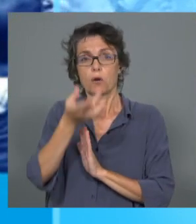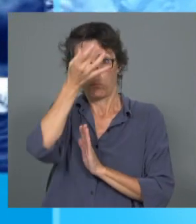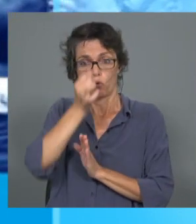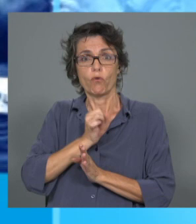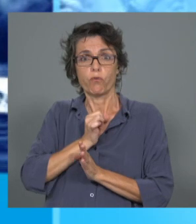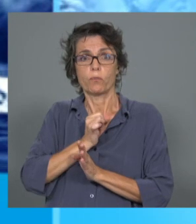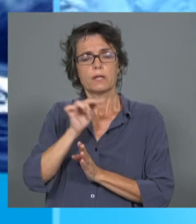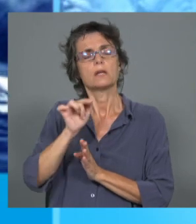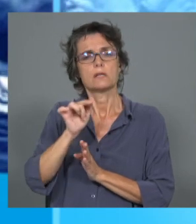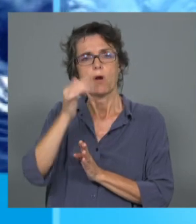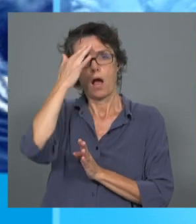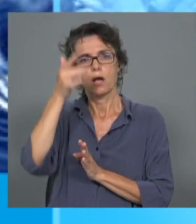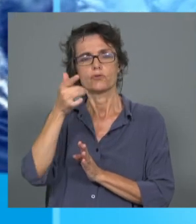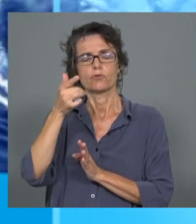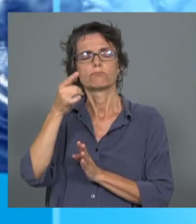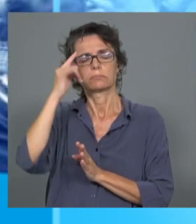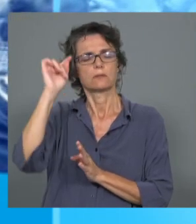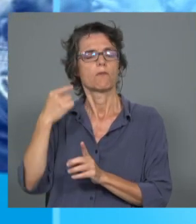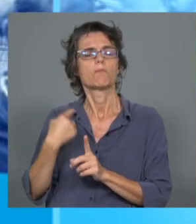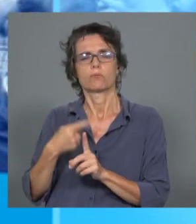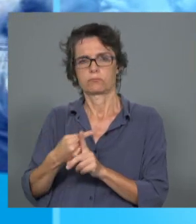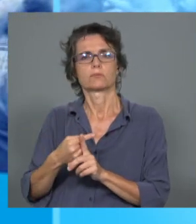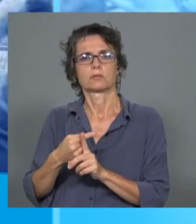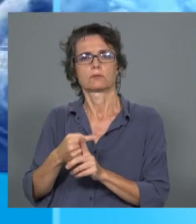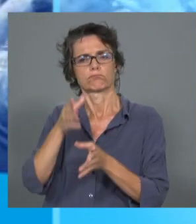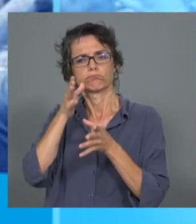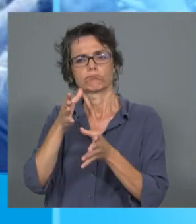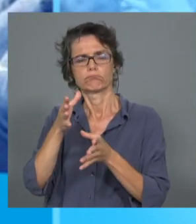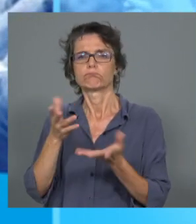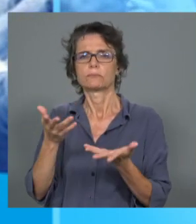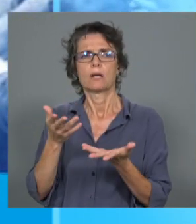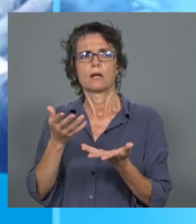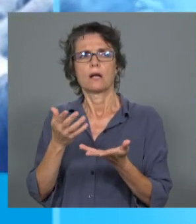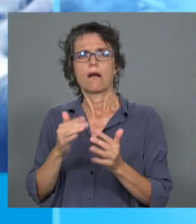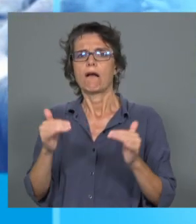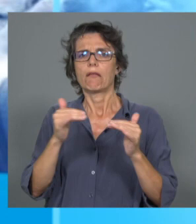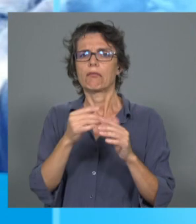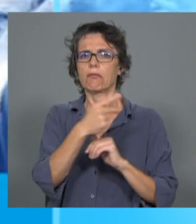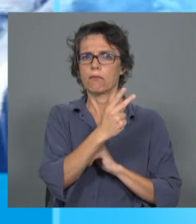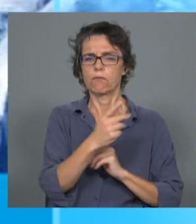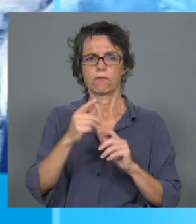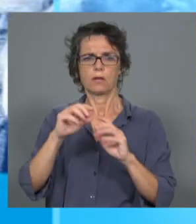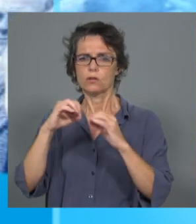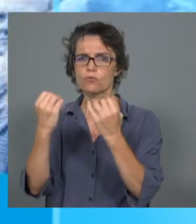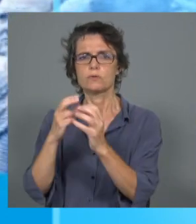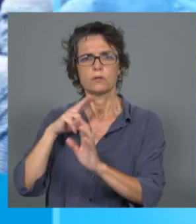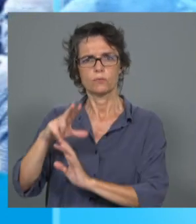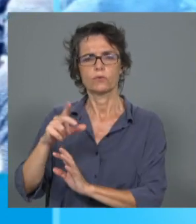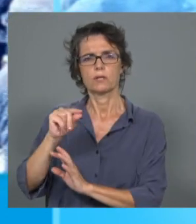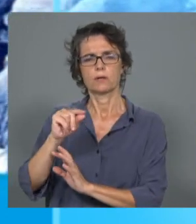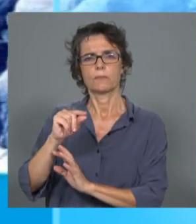uma aposta ganha da televisão portuguesa, da sociedade portuguesa e da própria